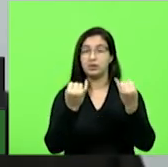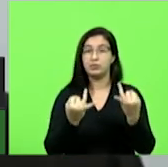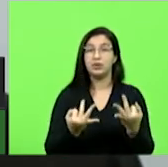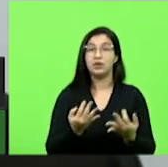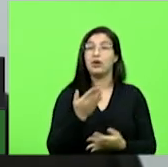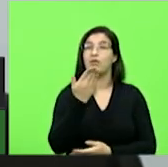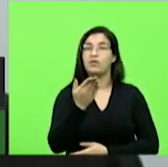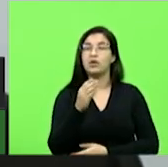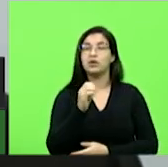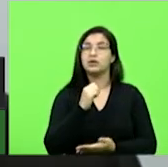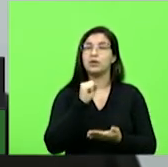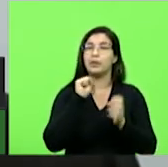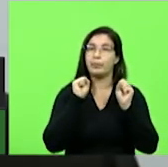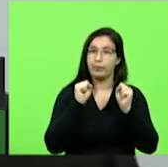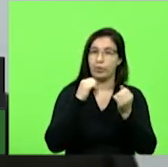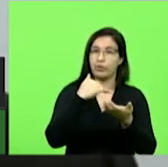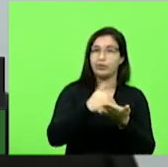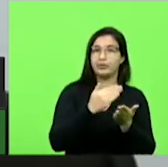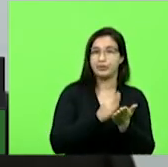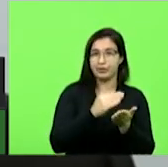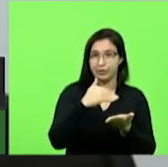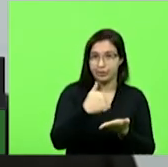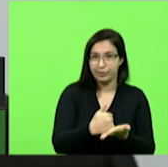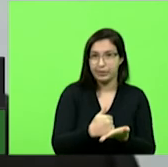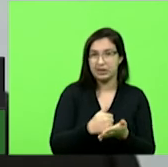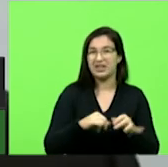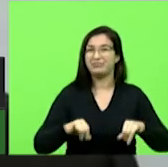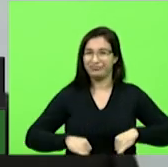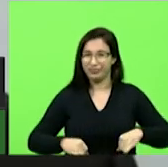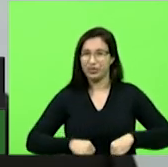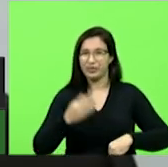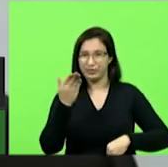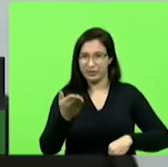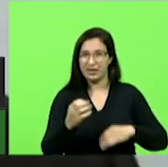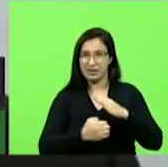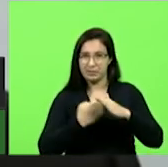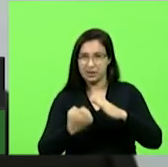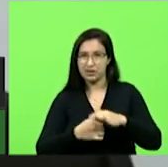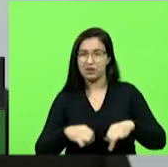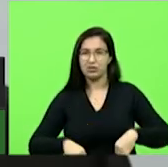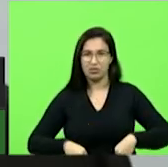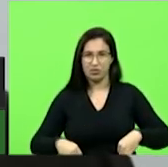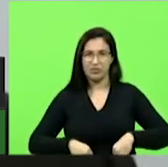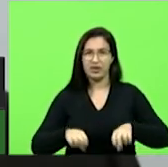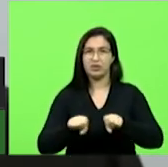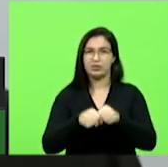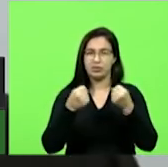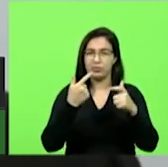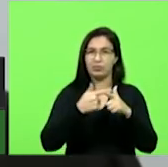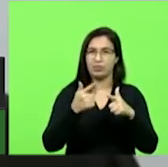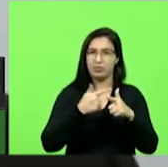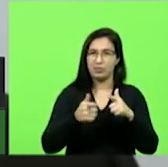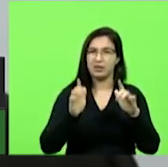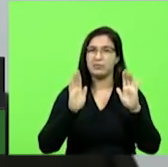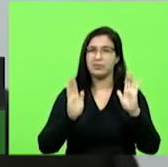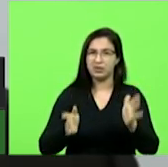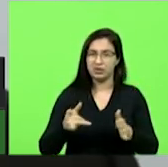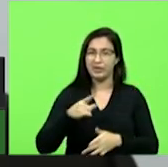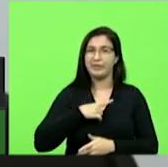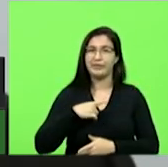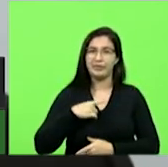pode parcelar, empresário, que tu está ainda sofrendo com toda essa crise, que você já vinha